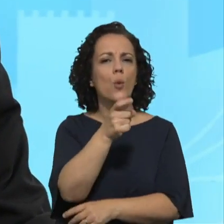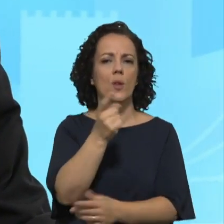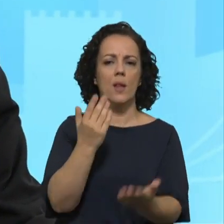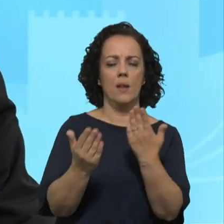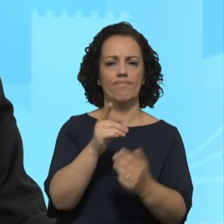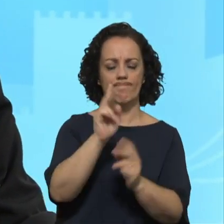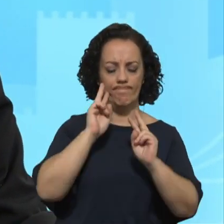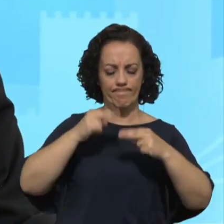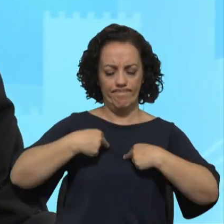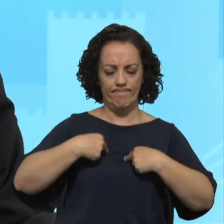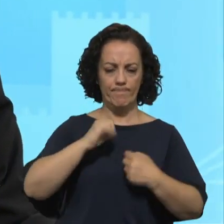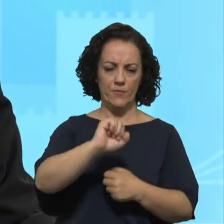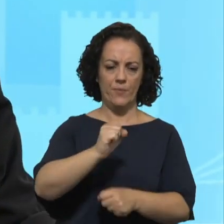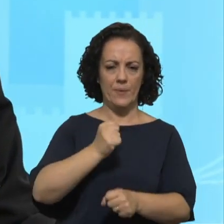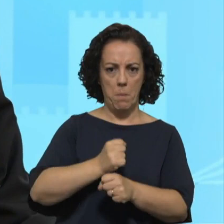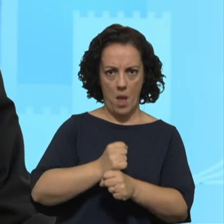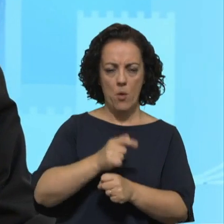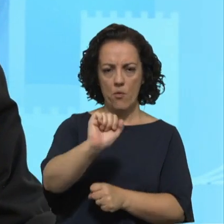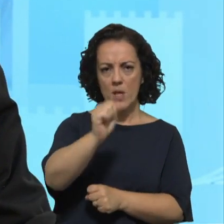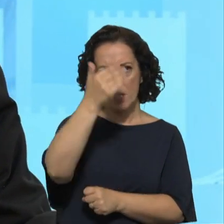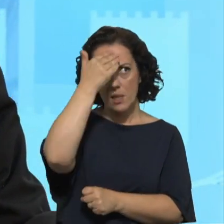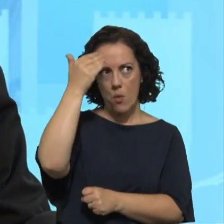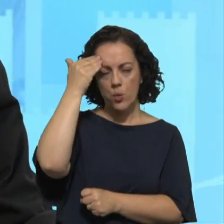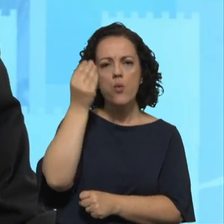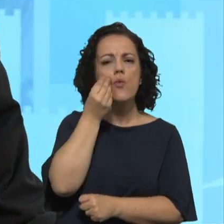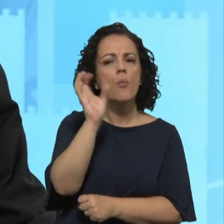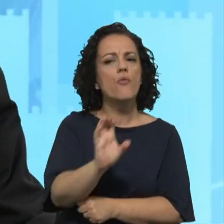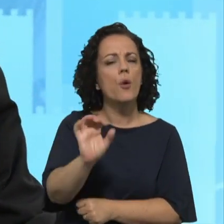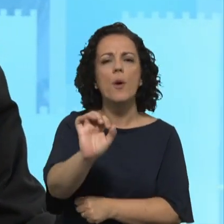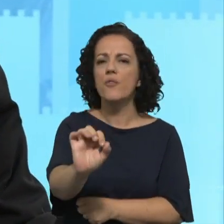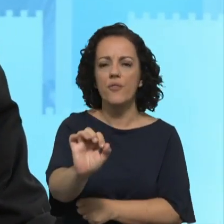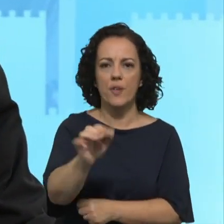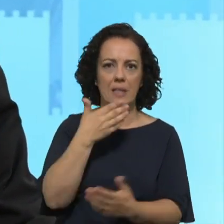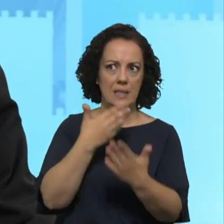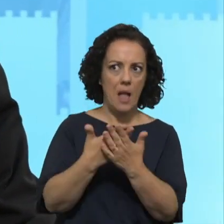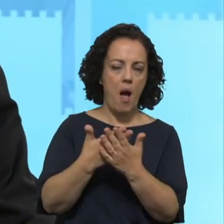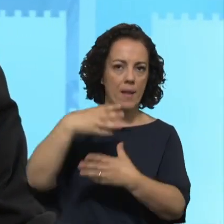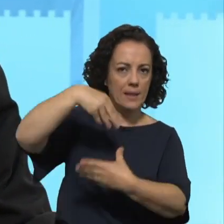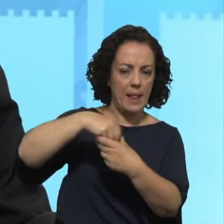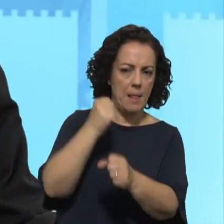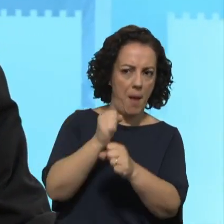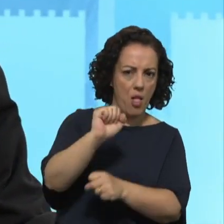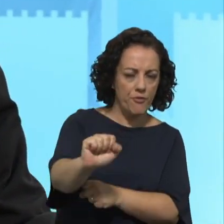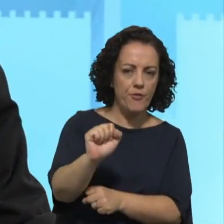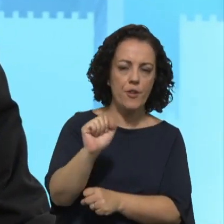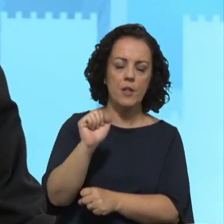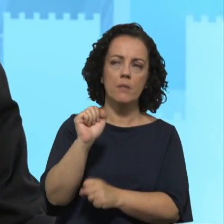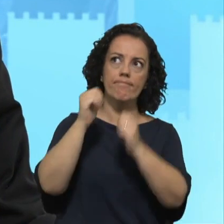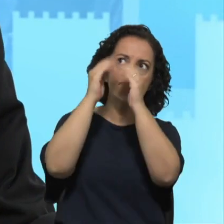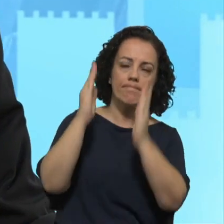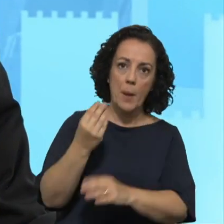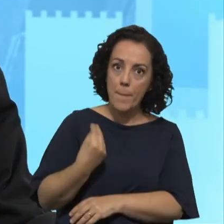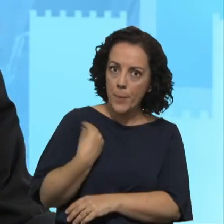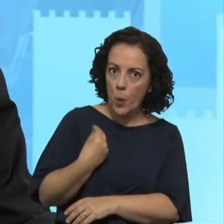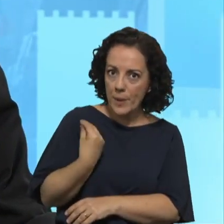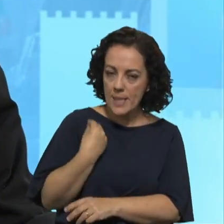saúde mental no seu trabalho. Portanto, se achavam que a saúde mental no seu trabalho era valorizada, se havia algo para